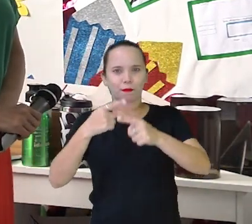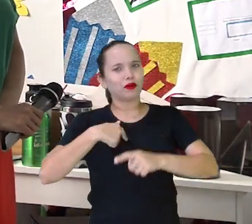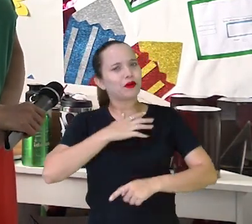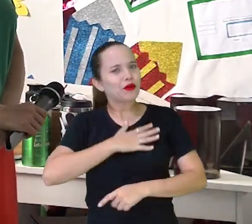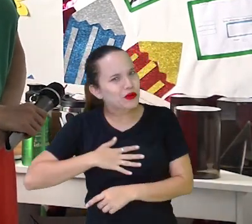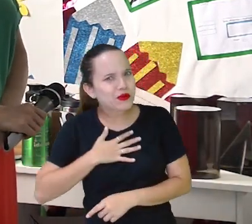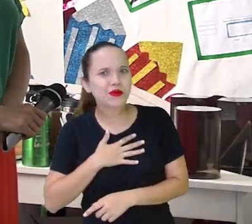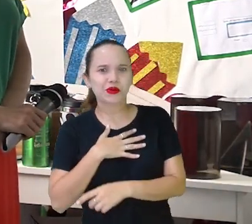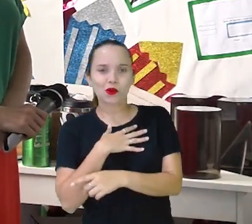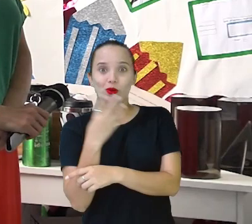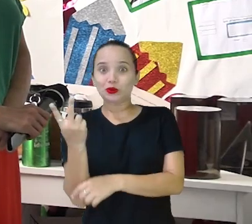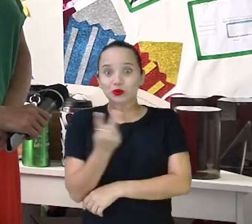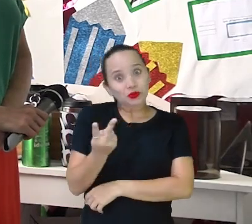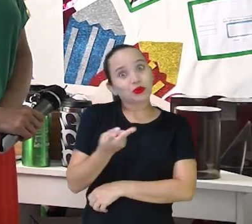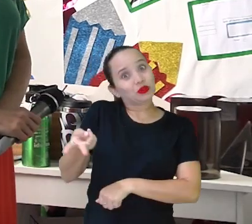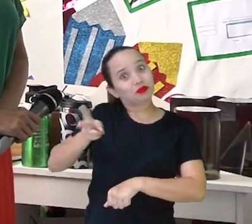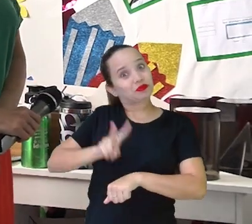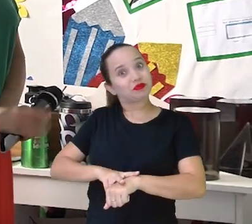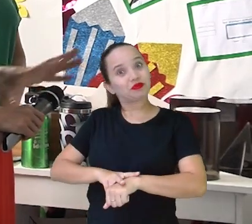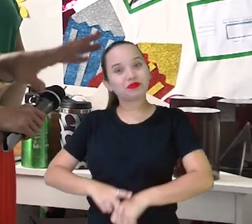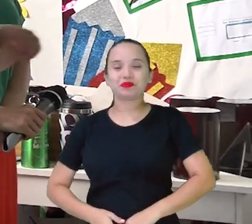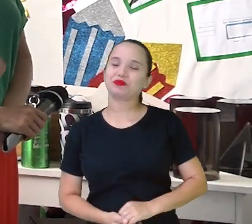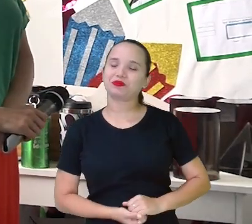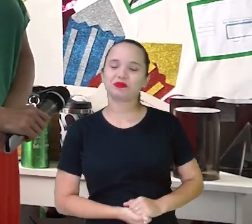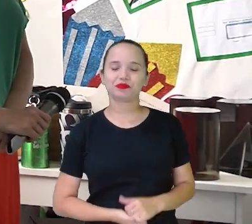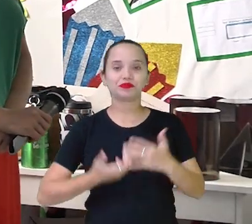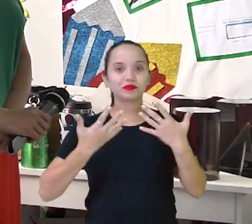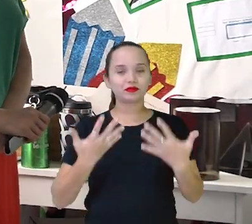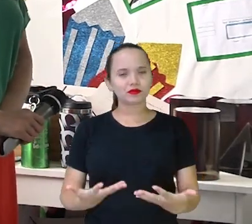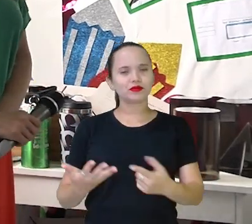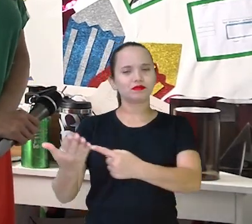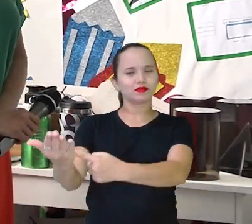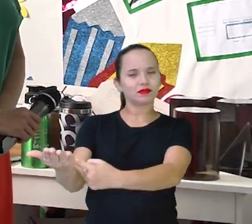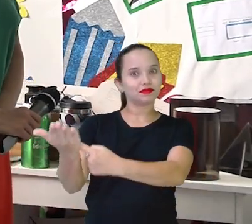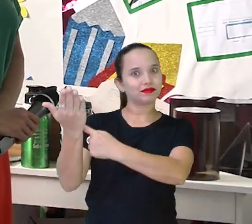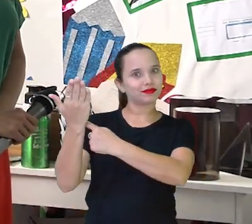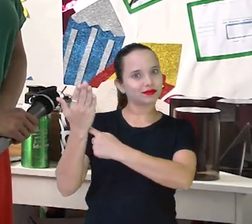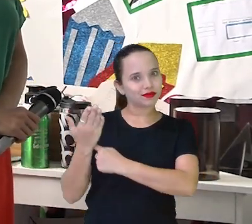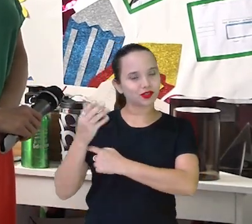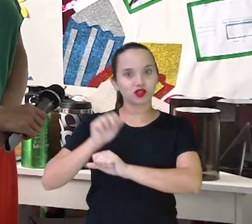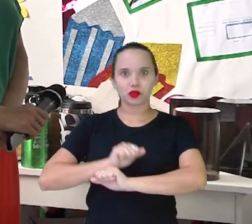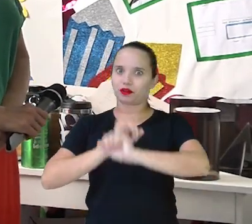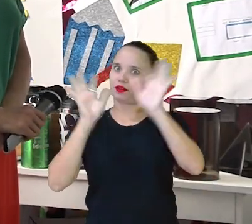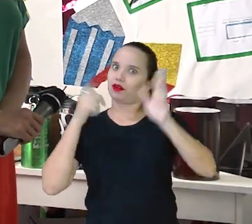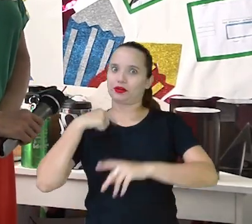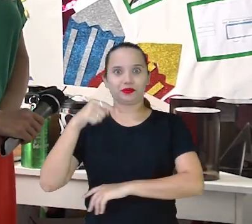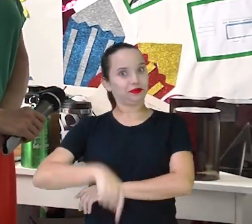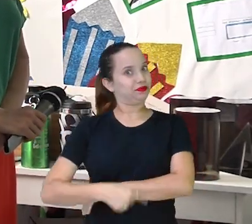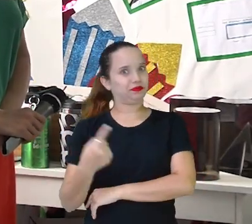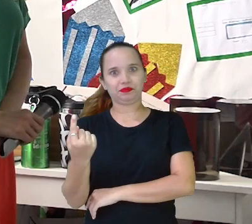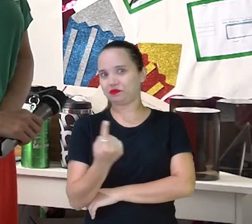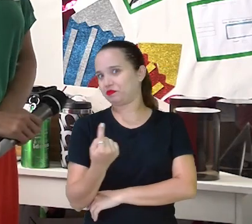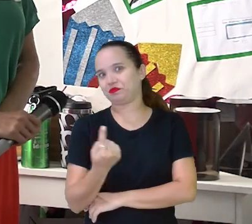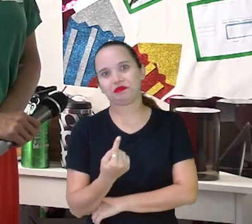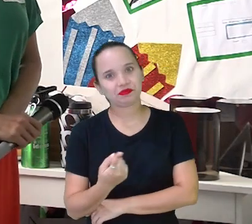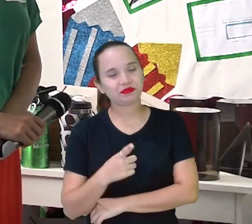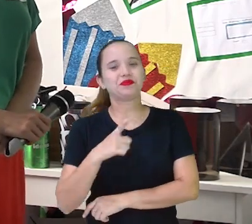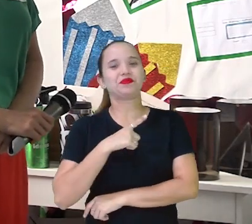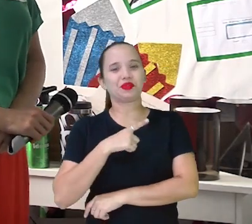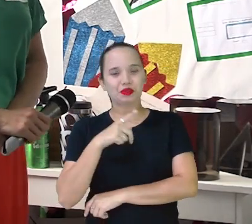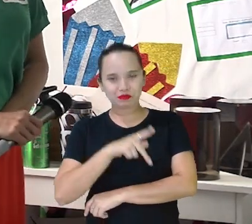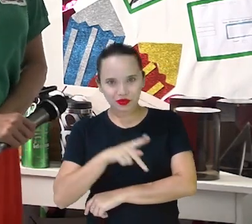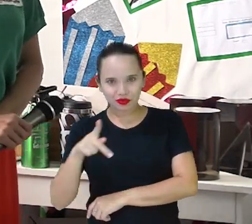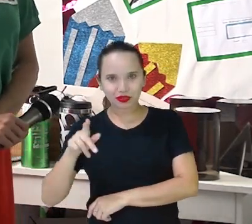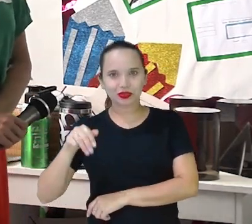quanto eu gosto de matemática. E para me ajudar, né? Claro, eu não estou aqui sozinha. A professora